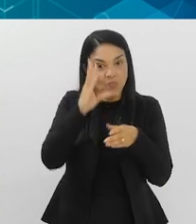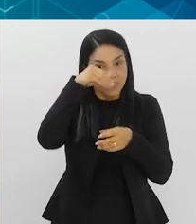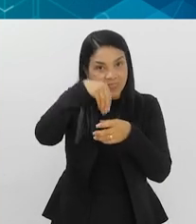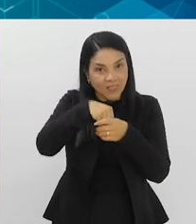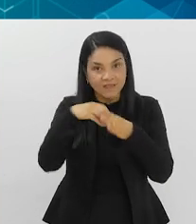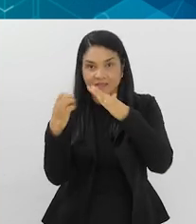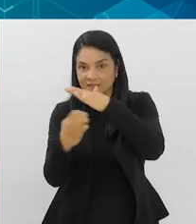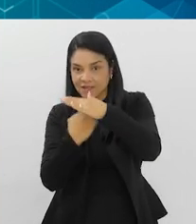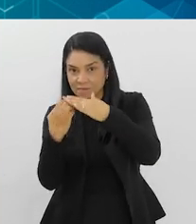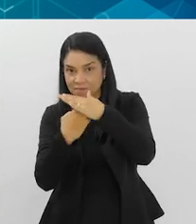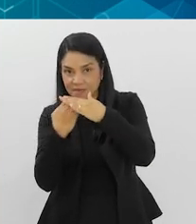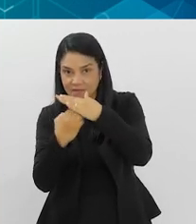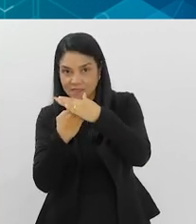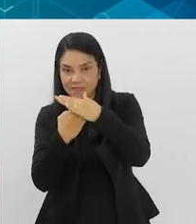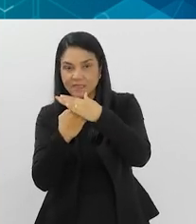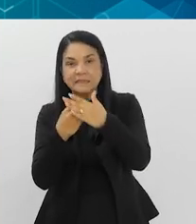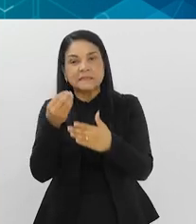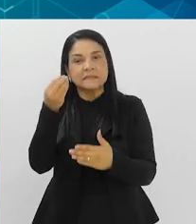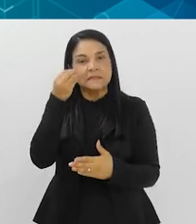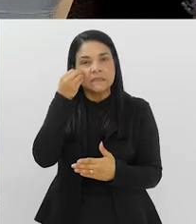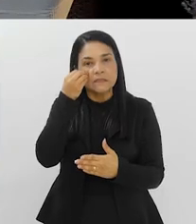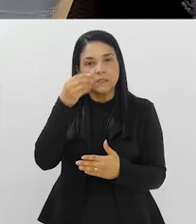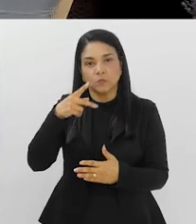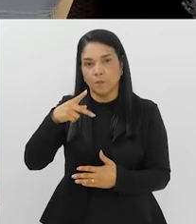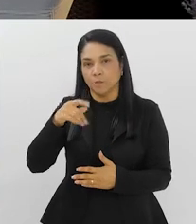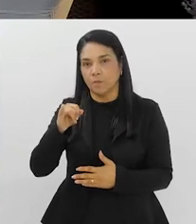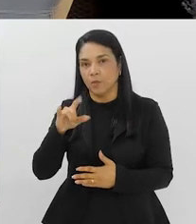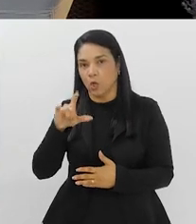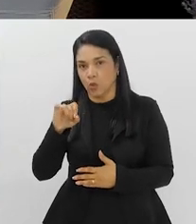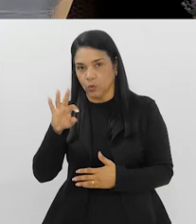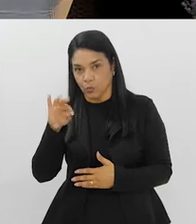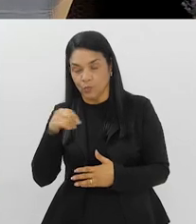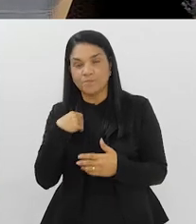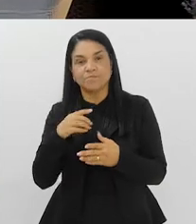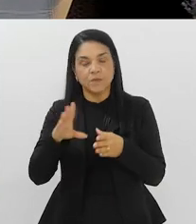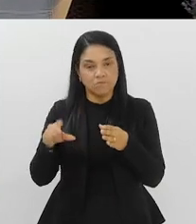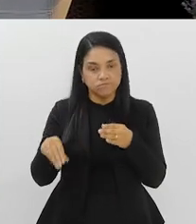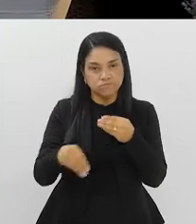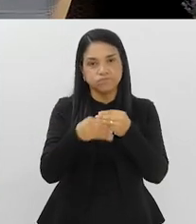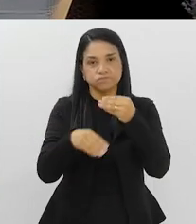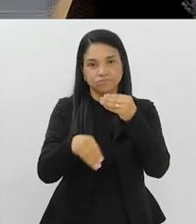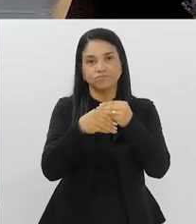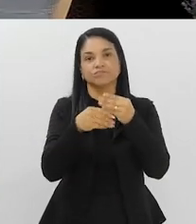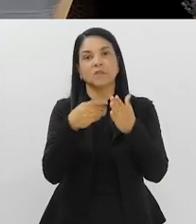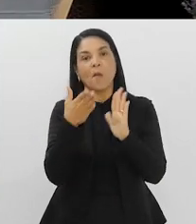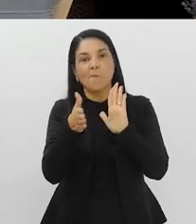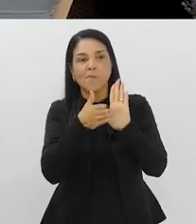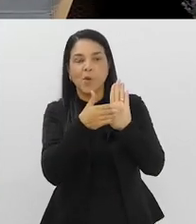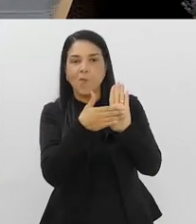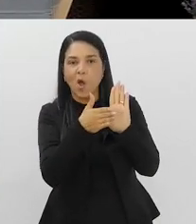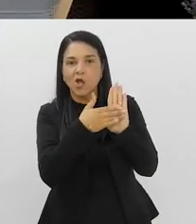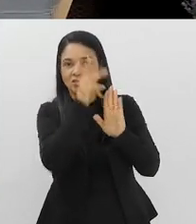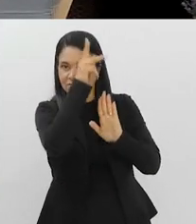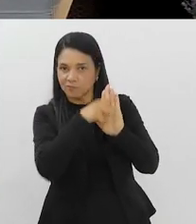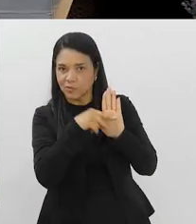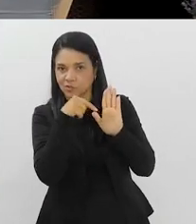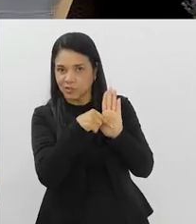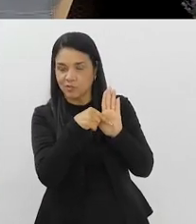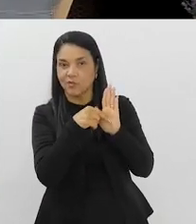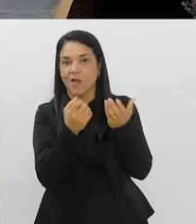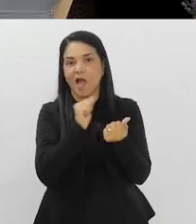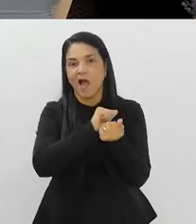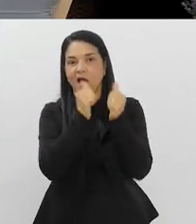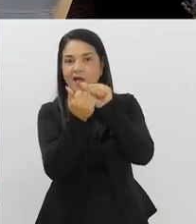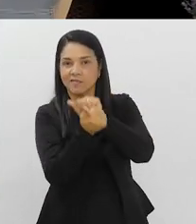que é formado dentro de cada empresa que trabalha também, testando esse piloto, para que eles consigam implementar todas as mudanças propostas pelo